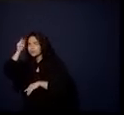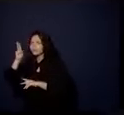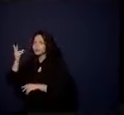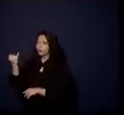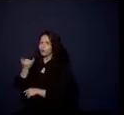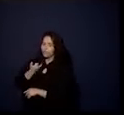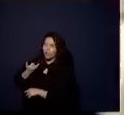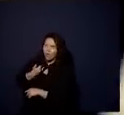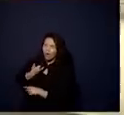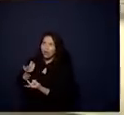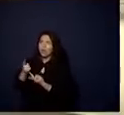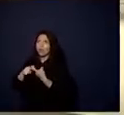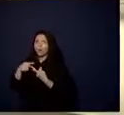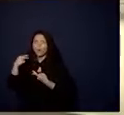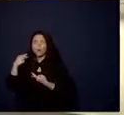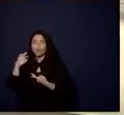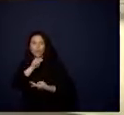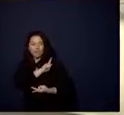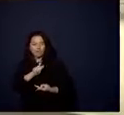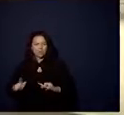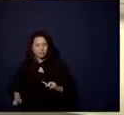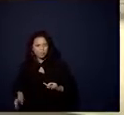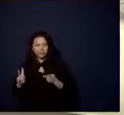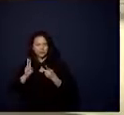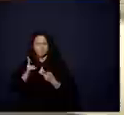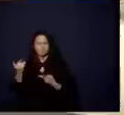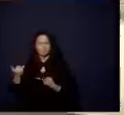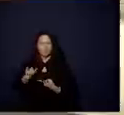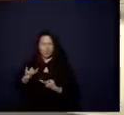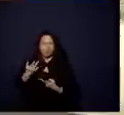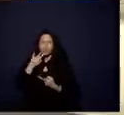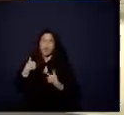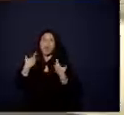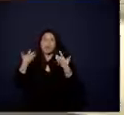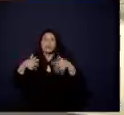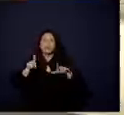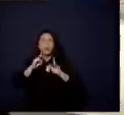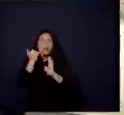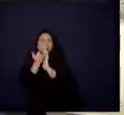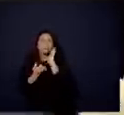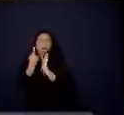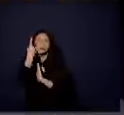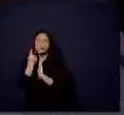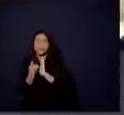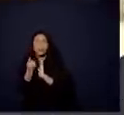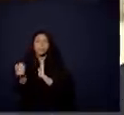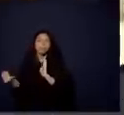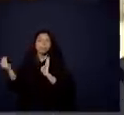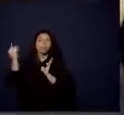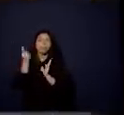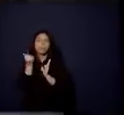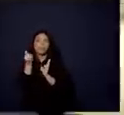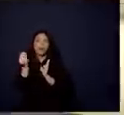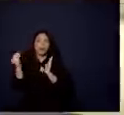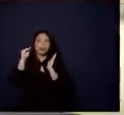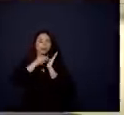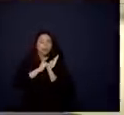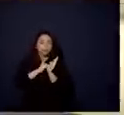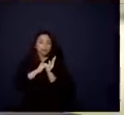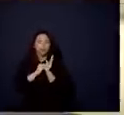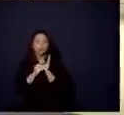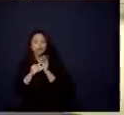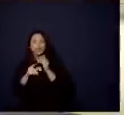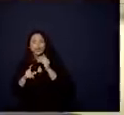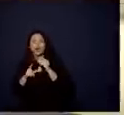Alguns falam o seguinte Olha eu não quero um imposto único sobre valor adicionado porque eu vou perder capacidade de tributar